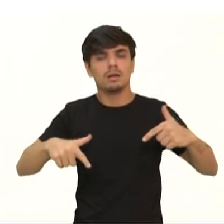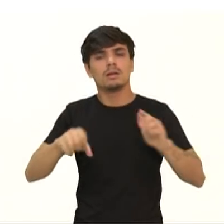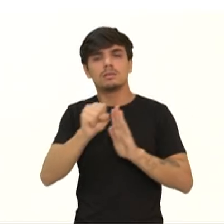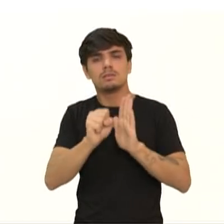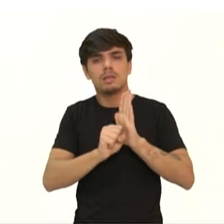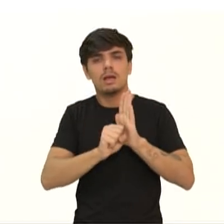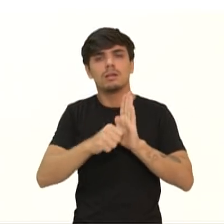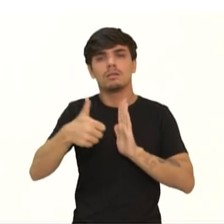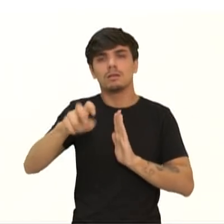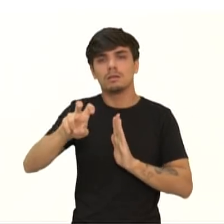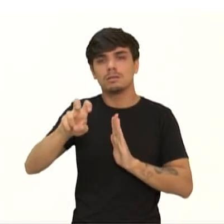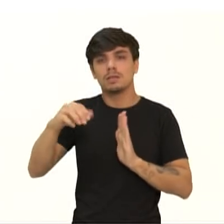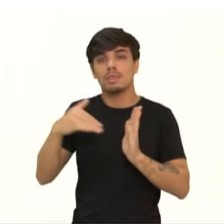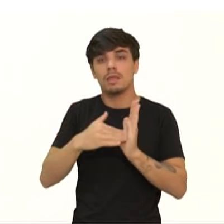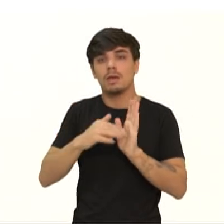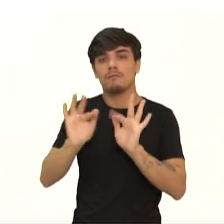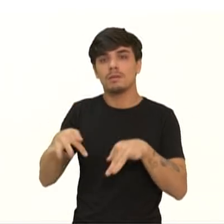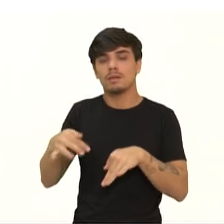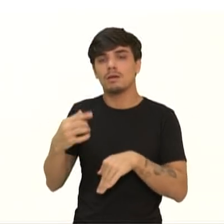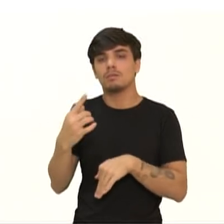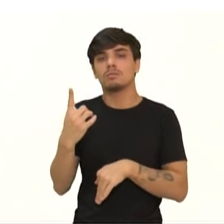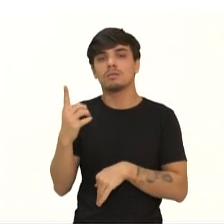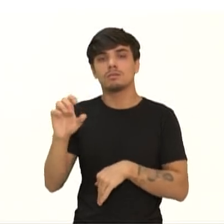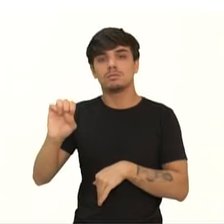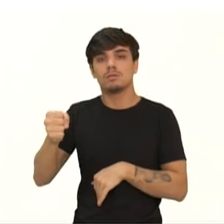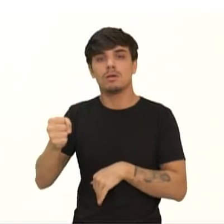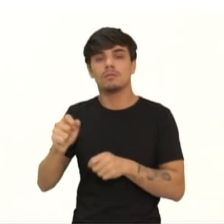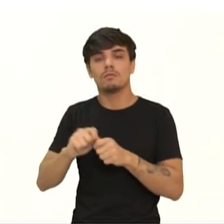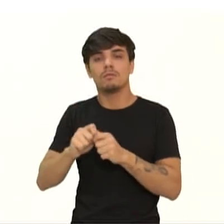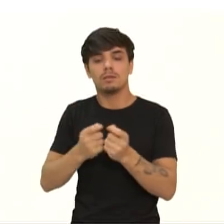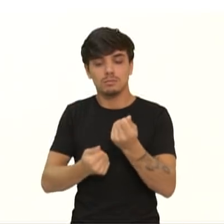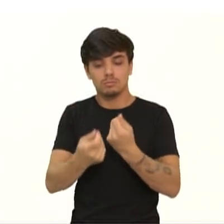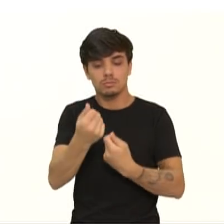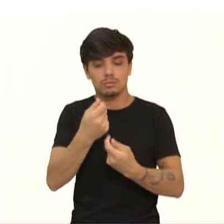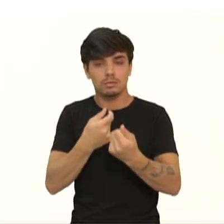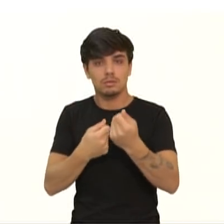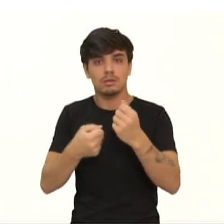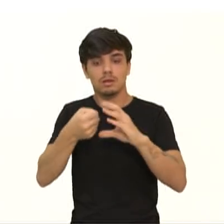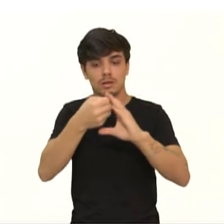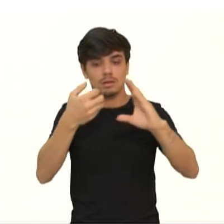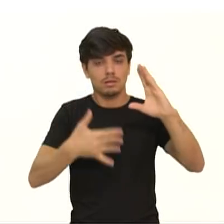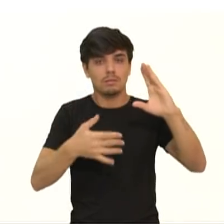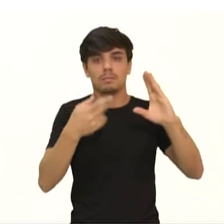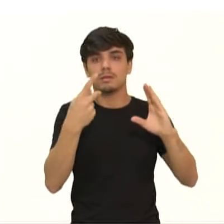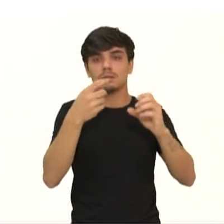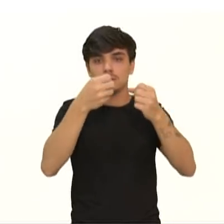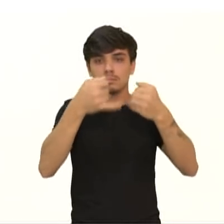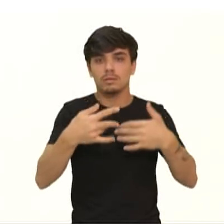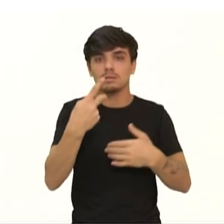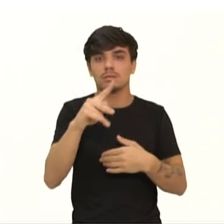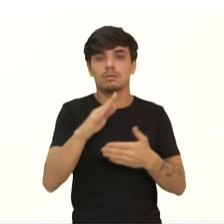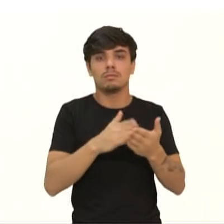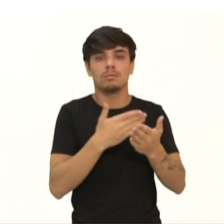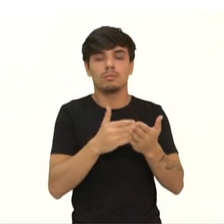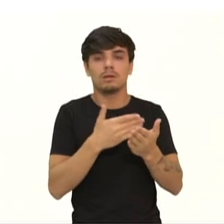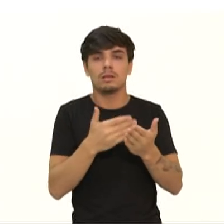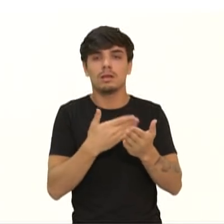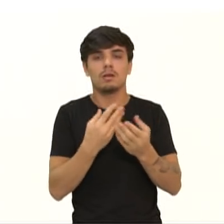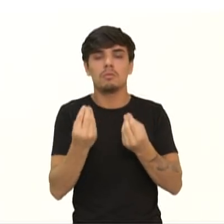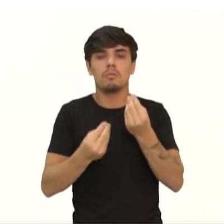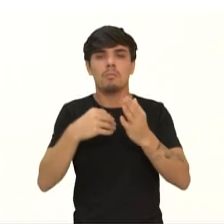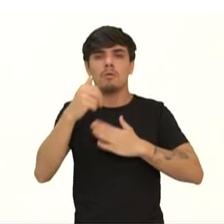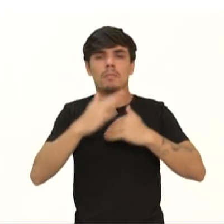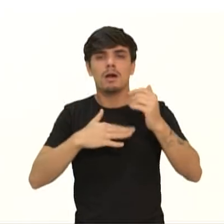do século XVIII o mercantilismo. Descreva em seu caderno o que foi essa prática. Com calma,